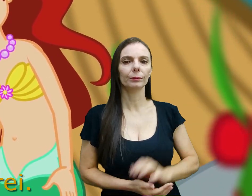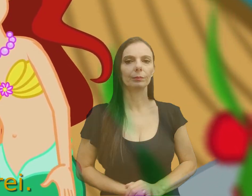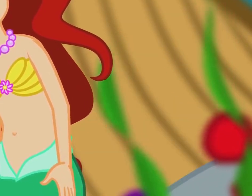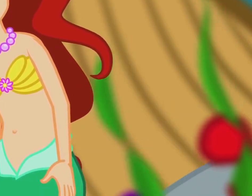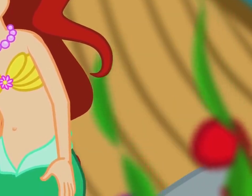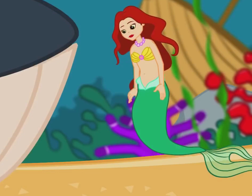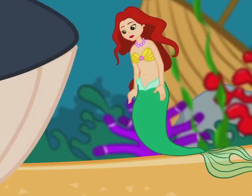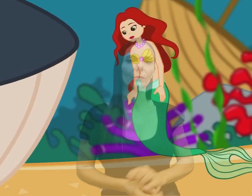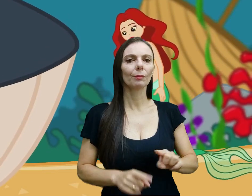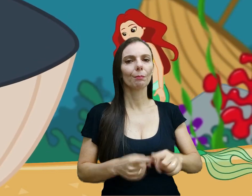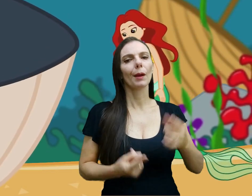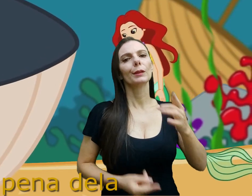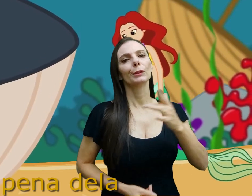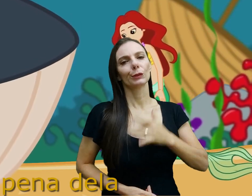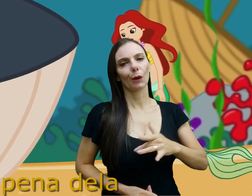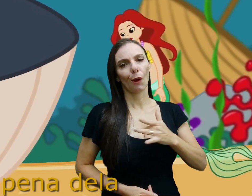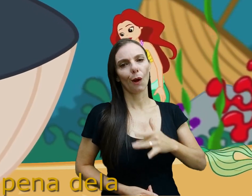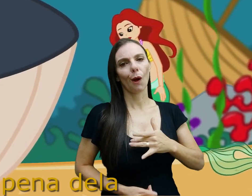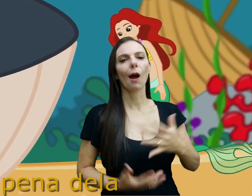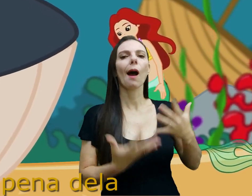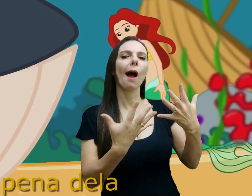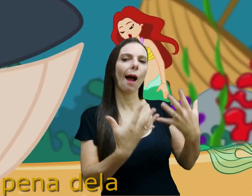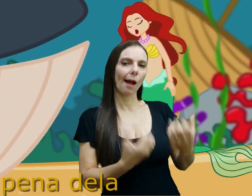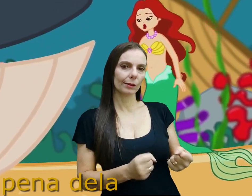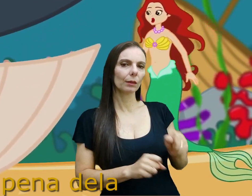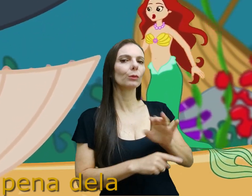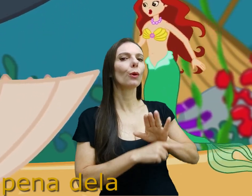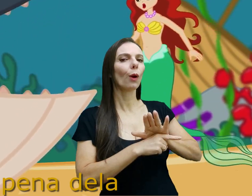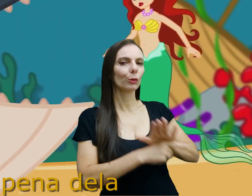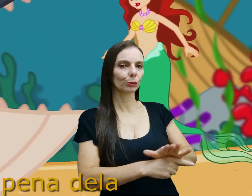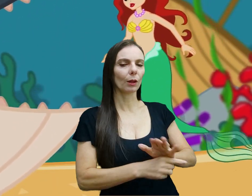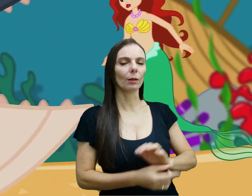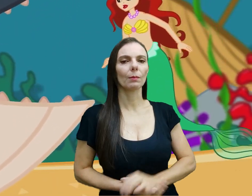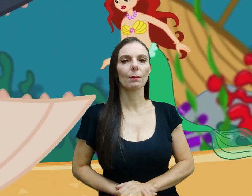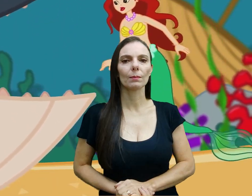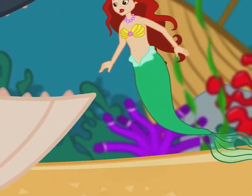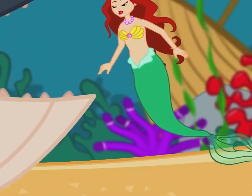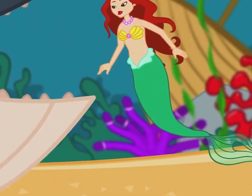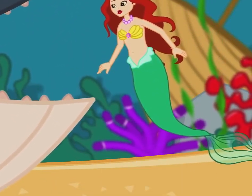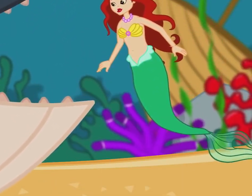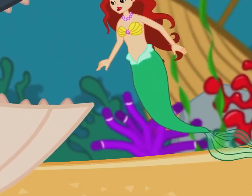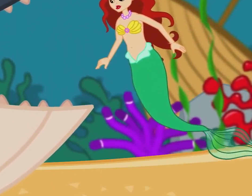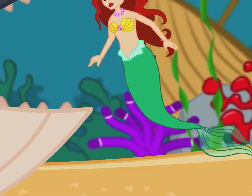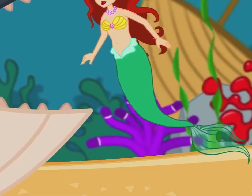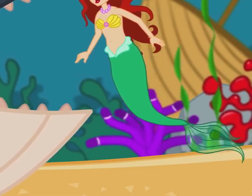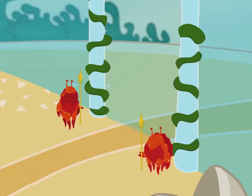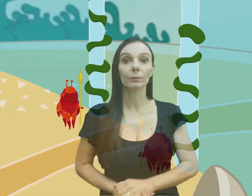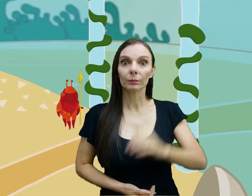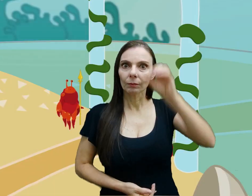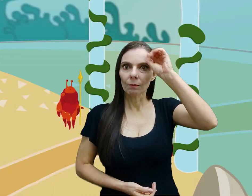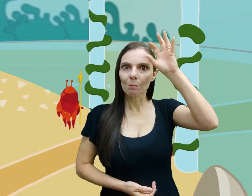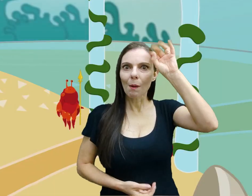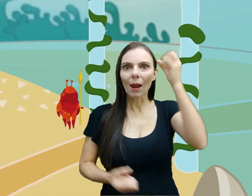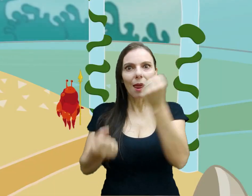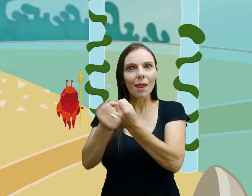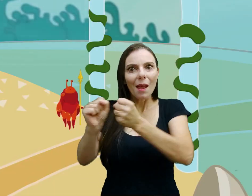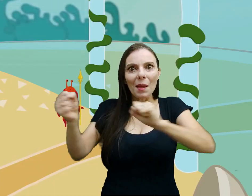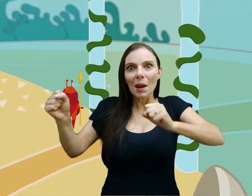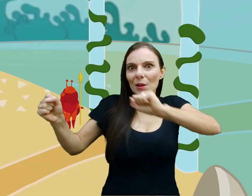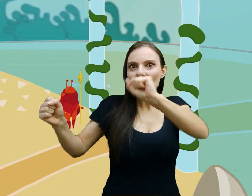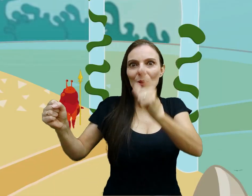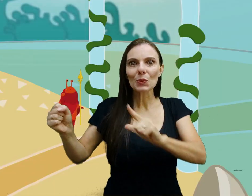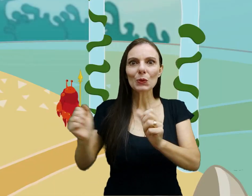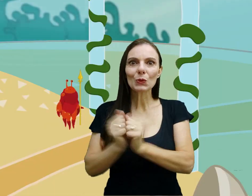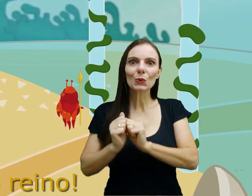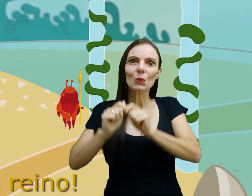do rei. Mas então, ele realmente sentiu pena dela e decidiu ajudar. A grande baleia azul